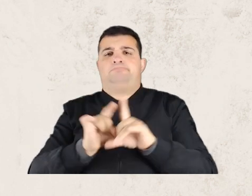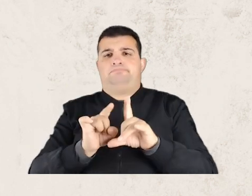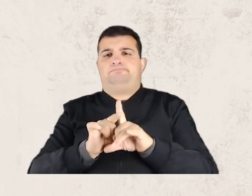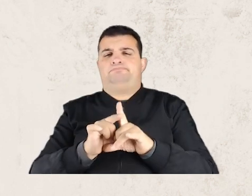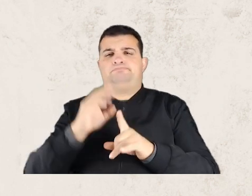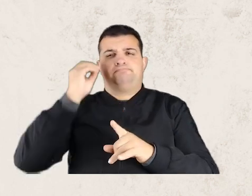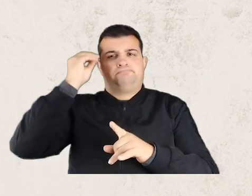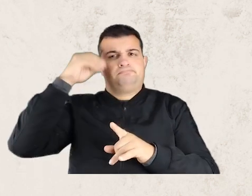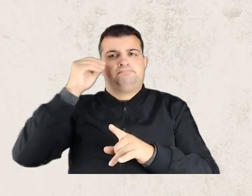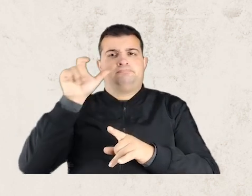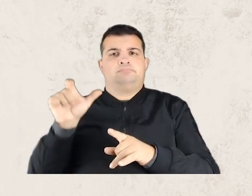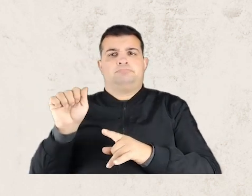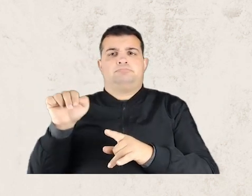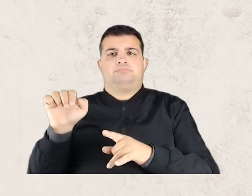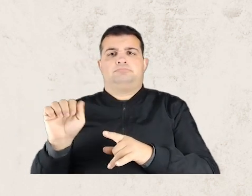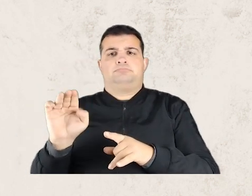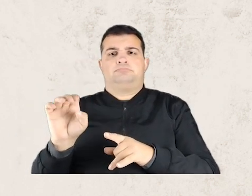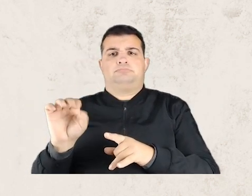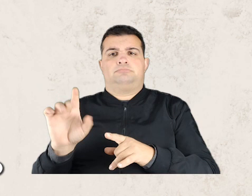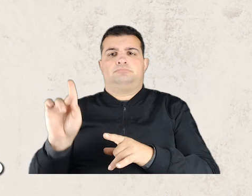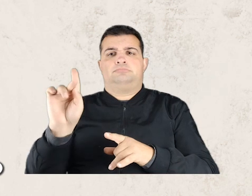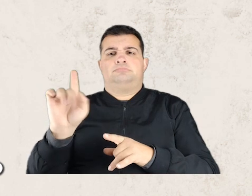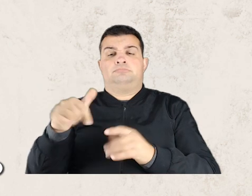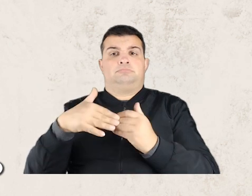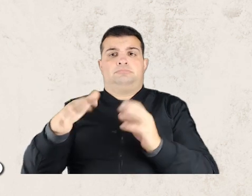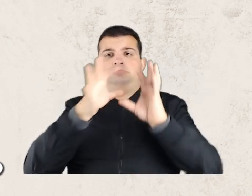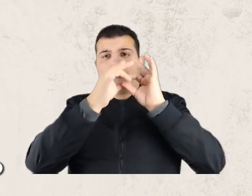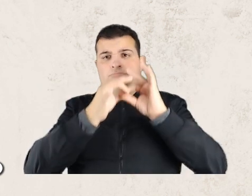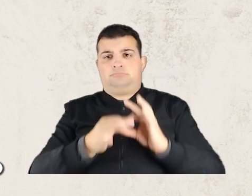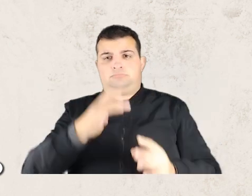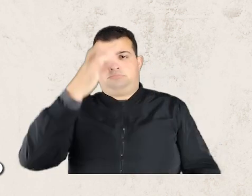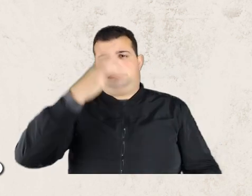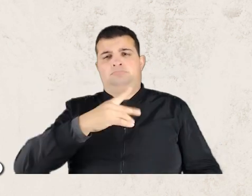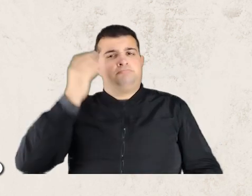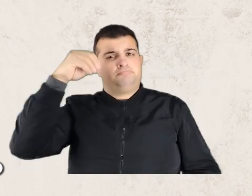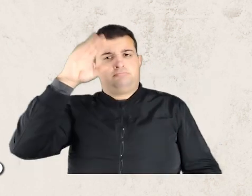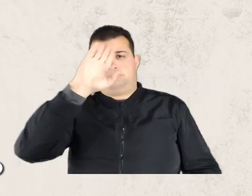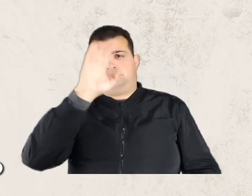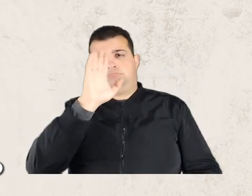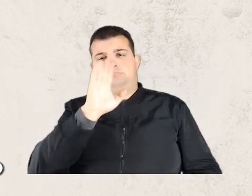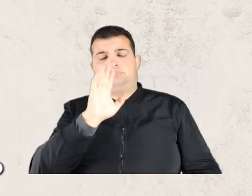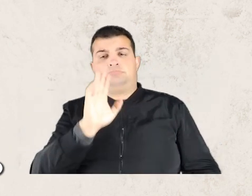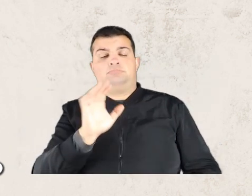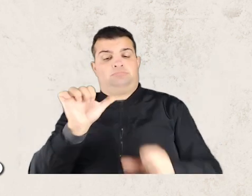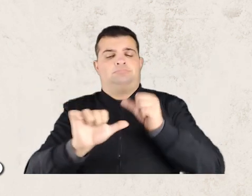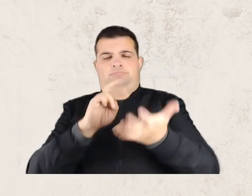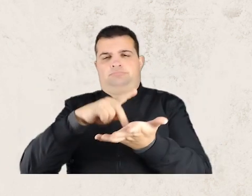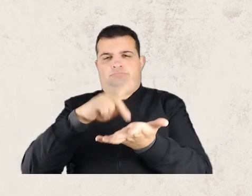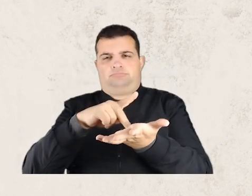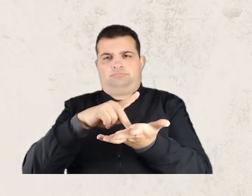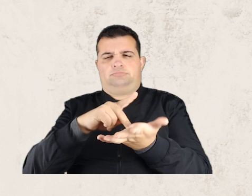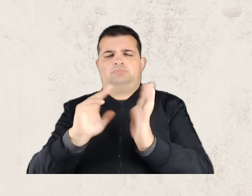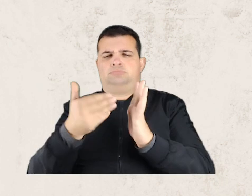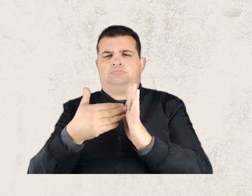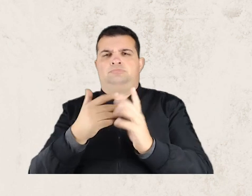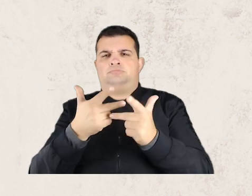bastante com a colonização, e que também tiveram um movimento importante de luta pela libertação.